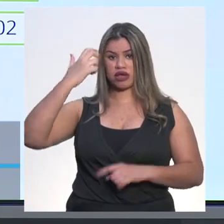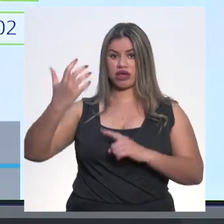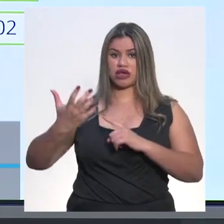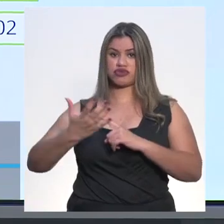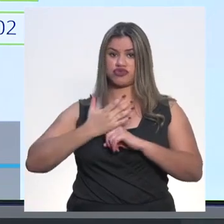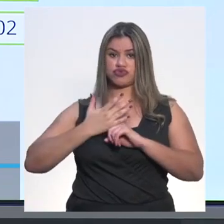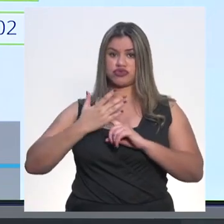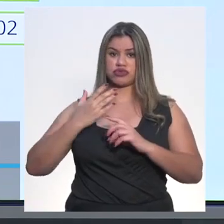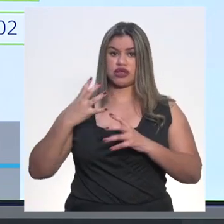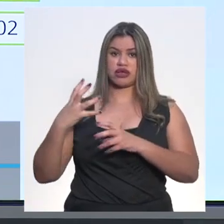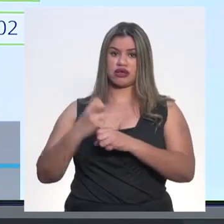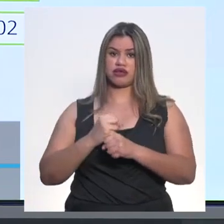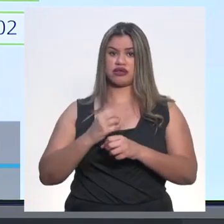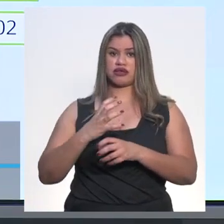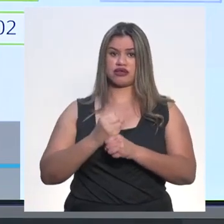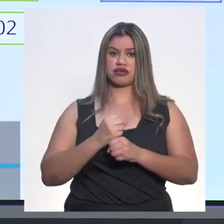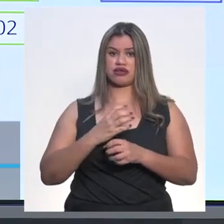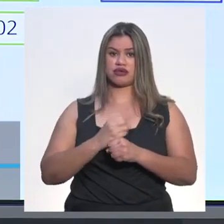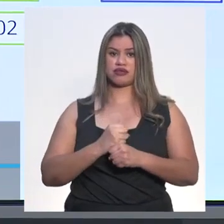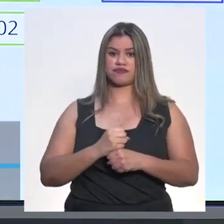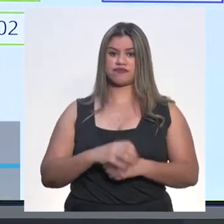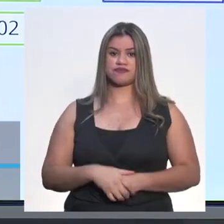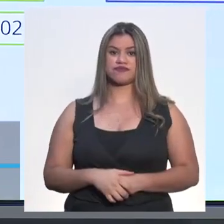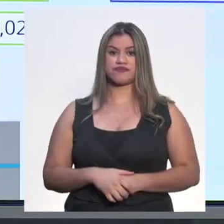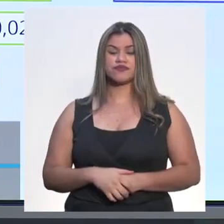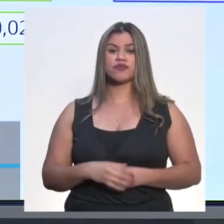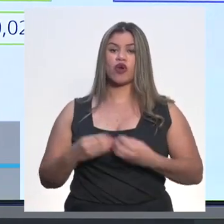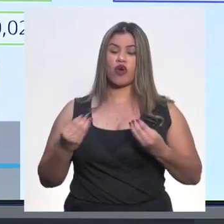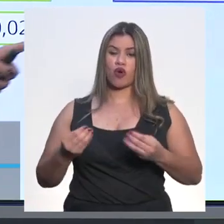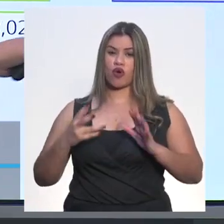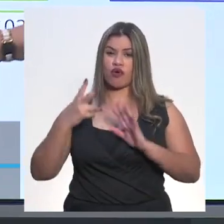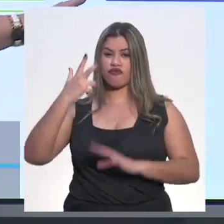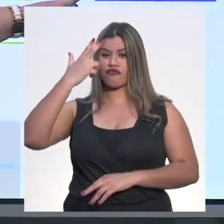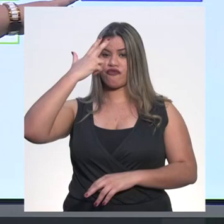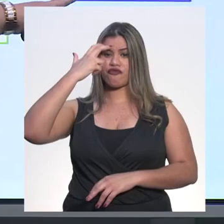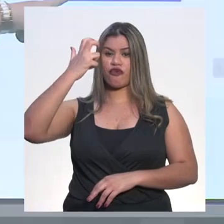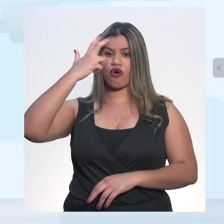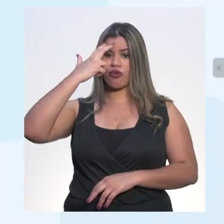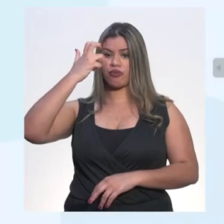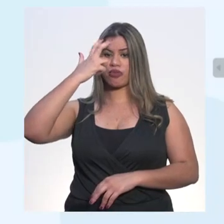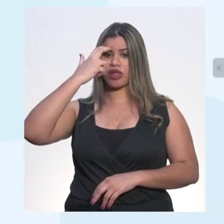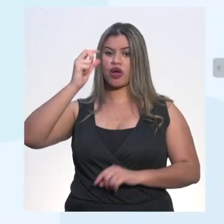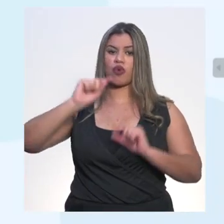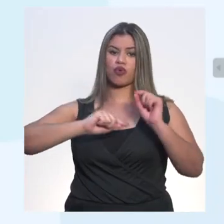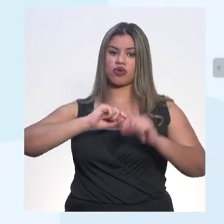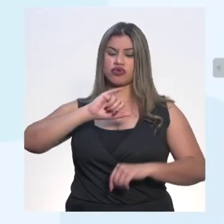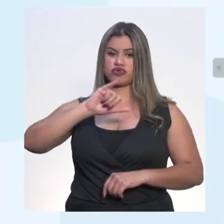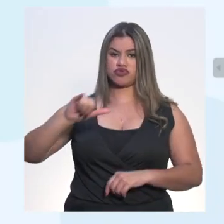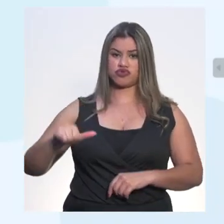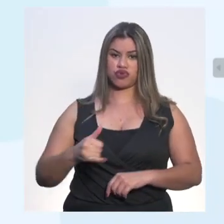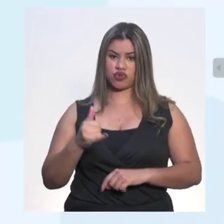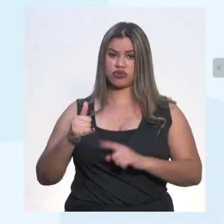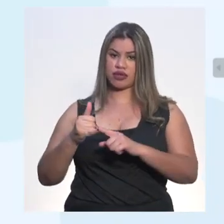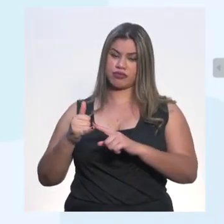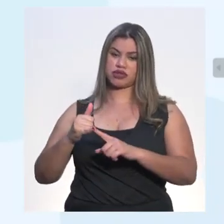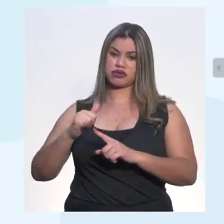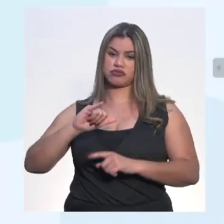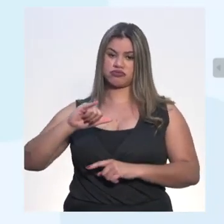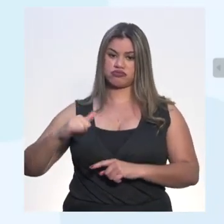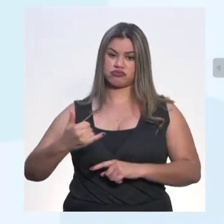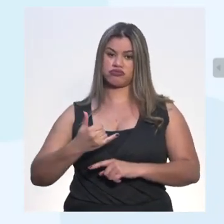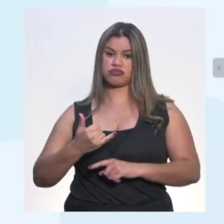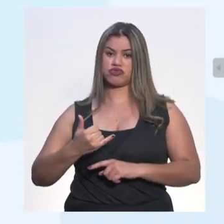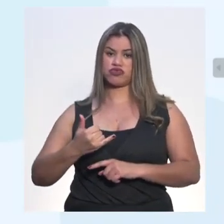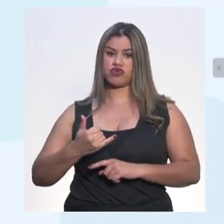calcular esse valor. A fórmula, ó, J, que é o juro, igual